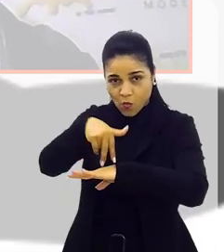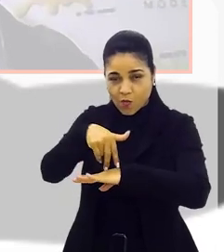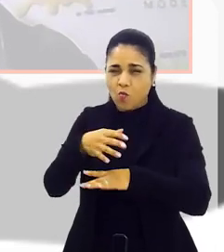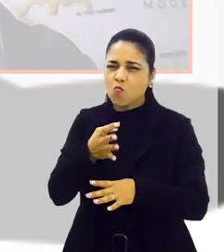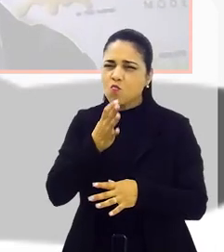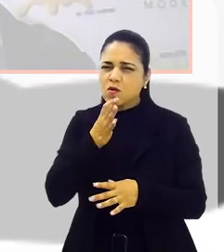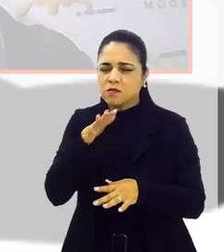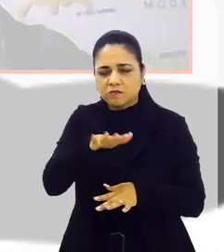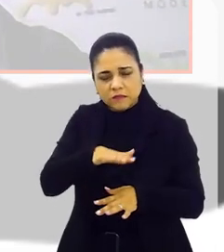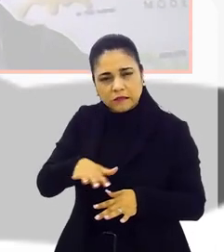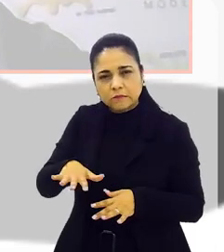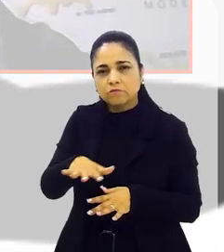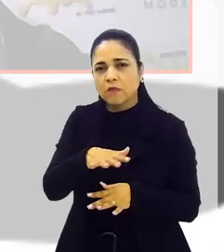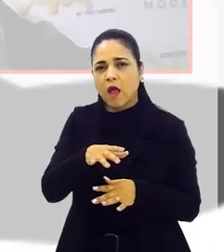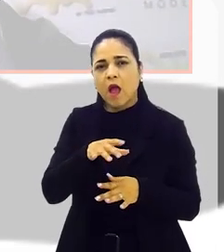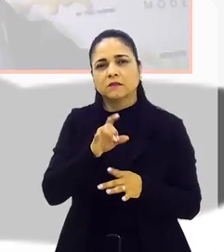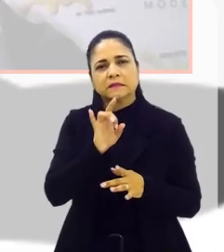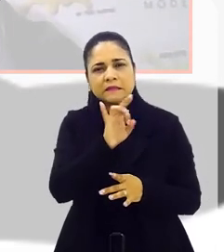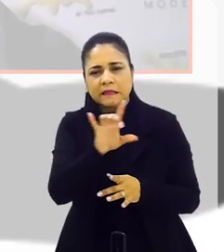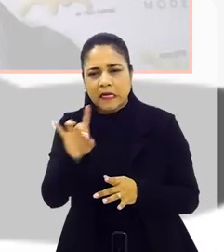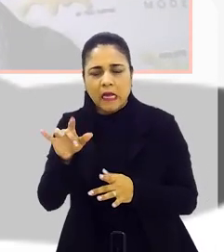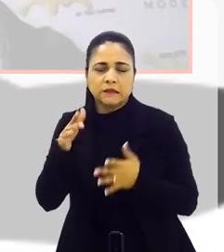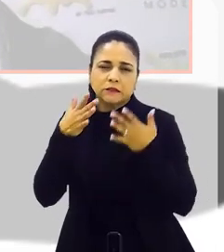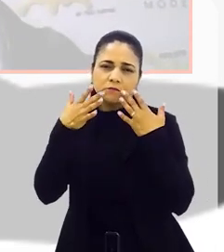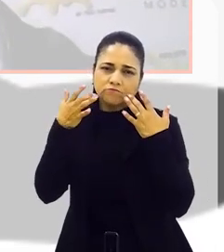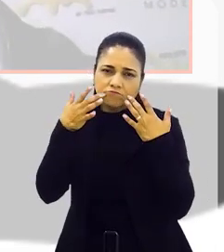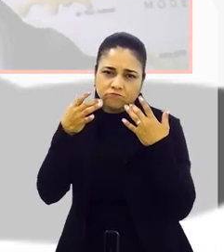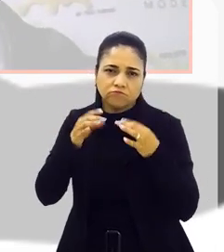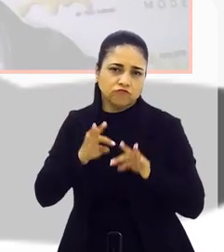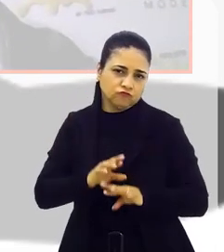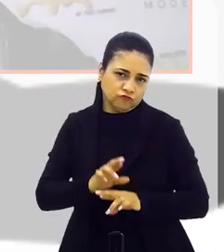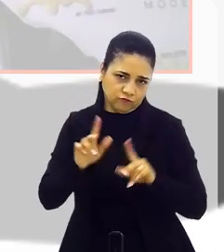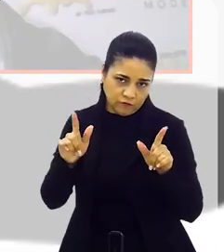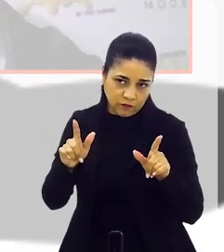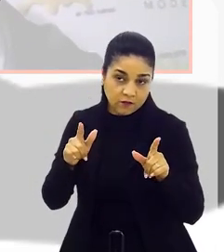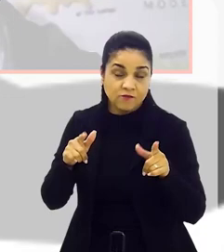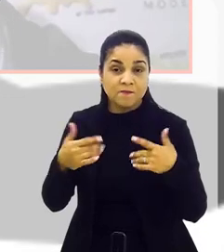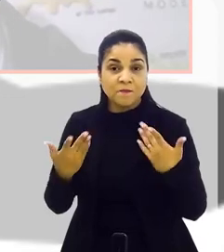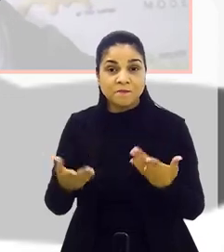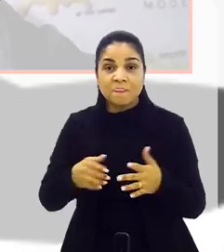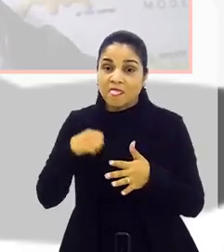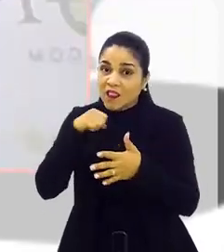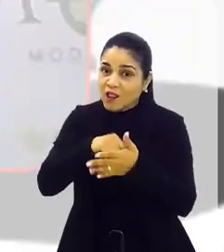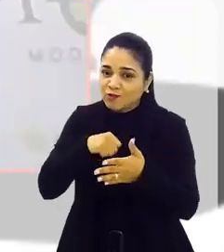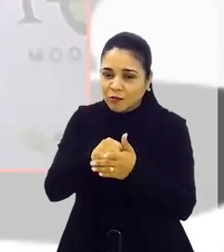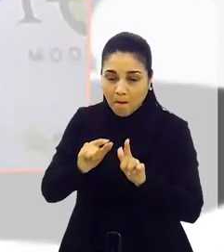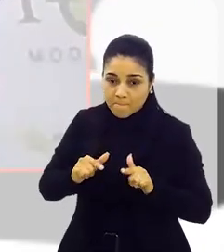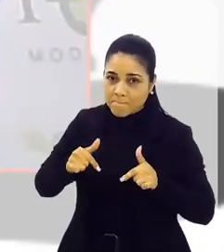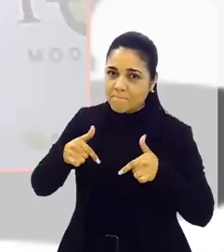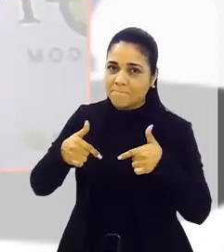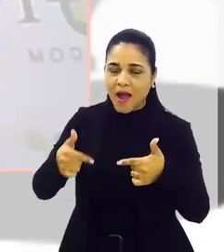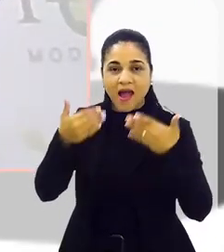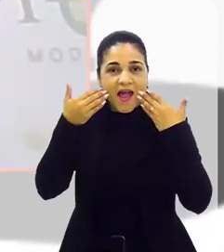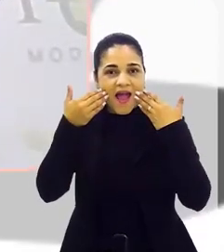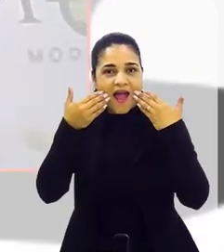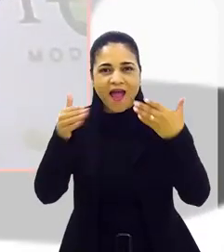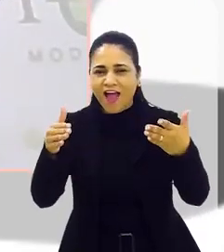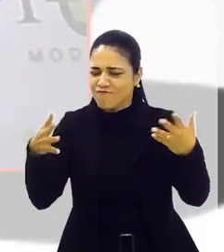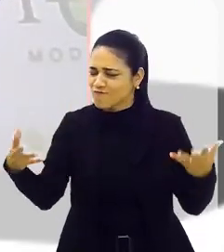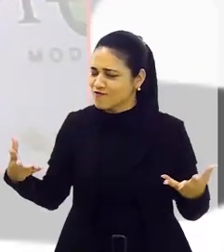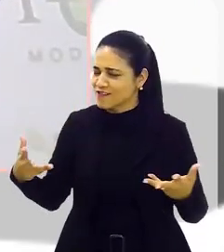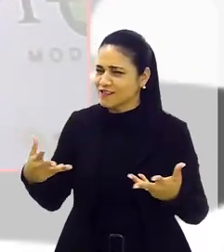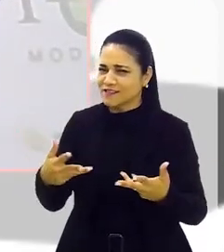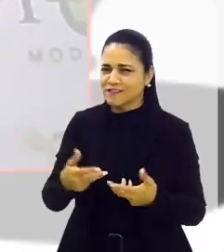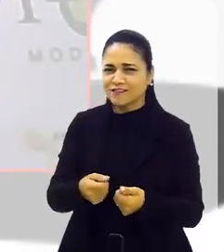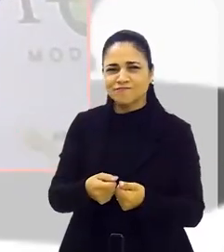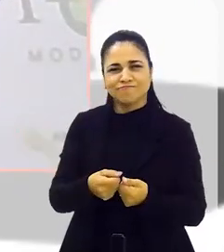eles conhecessem o espaço, porque cada espaço tem um tamanho diferente. E fomos à luta e estreamos o espetáculo.